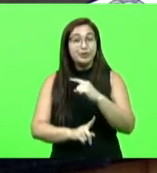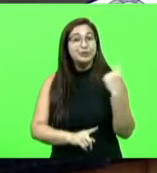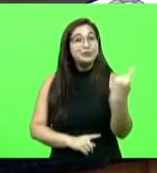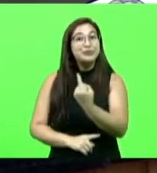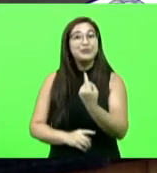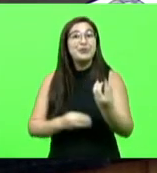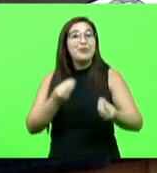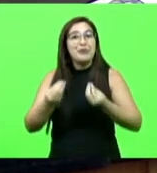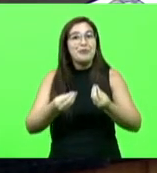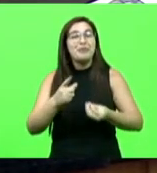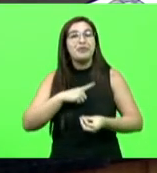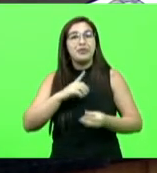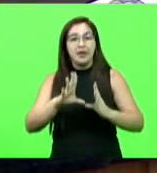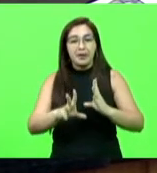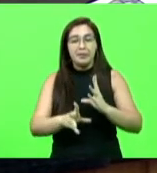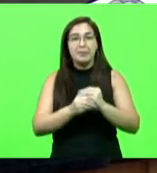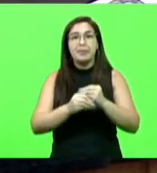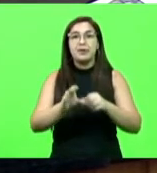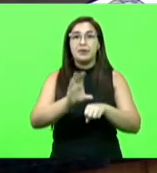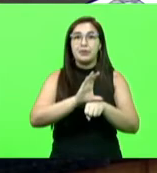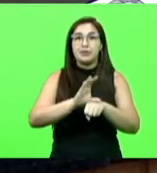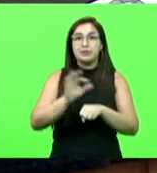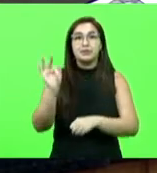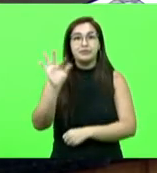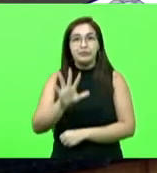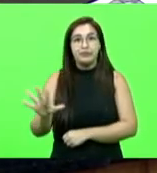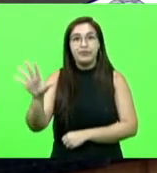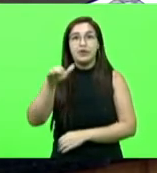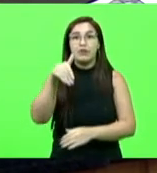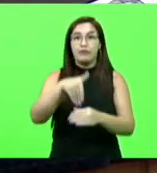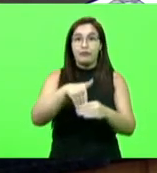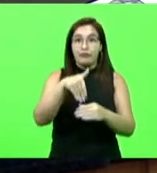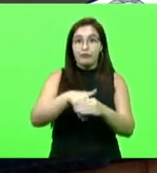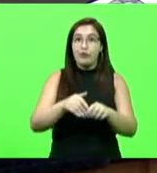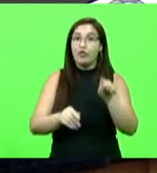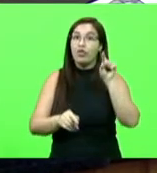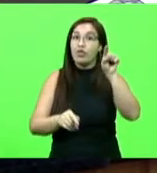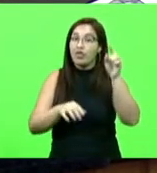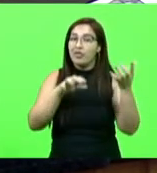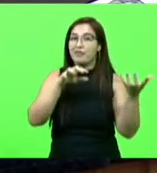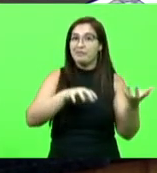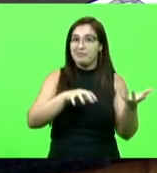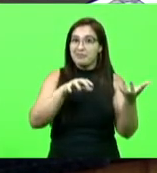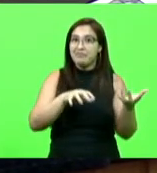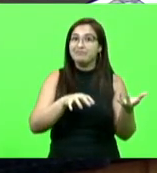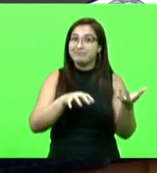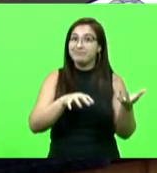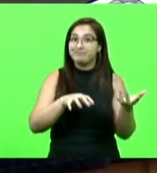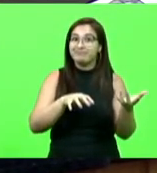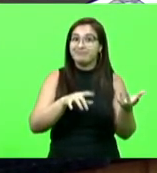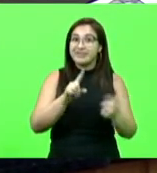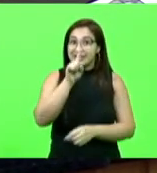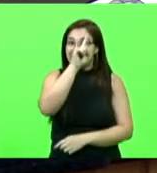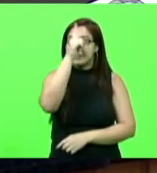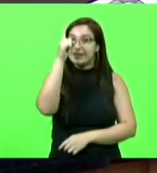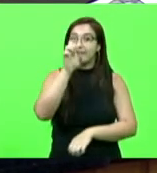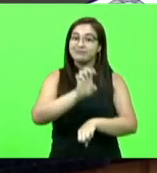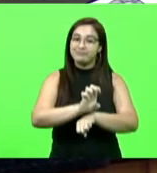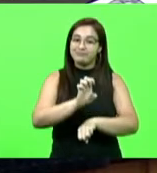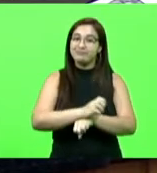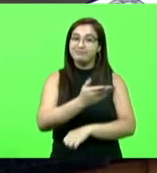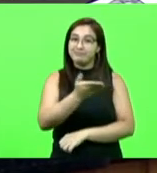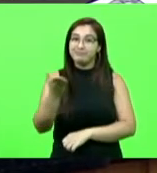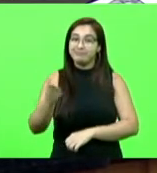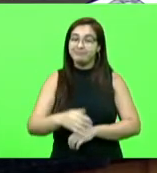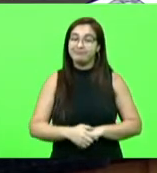uma emenda à Constituição Federal sendo votada lá em Brasília, de origem dos estados. Isso